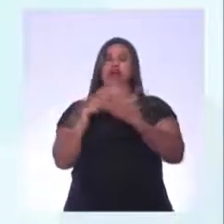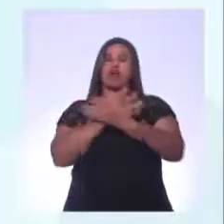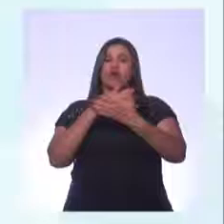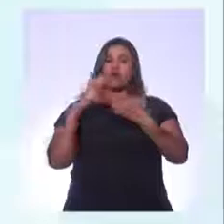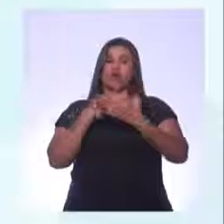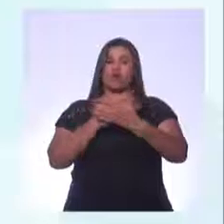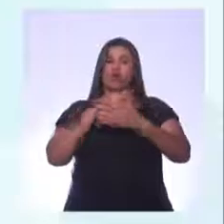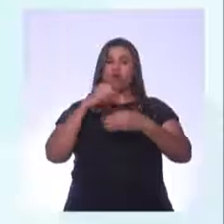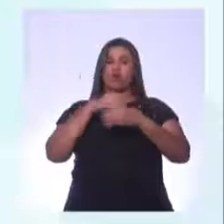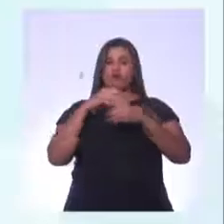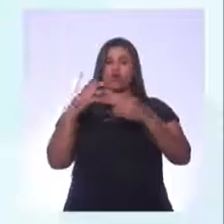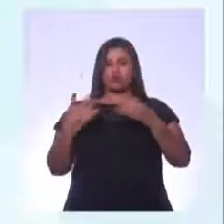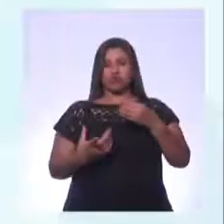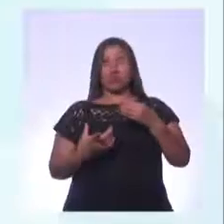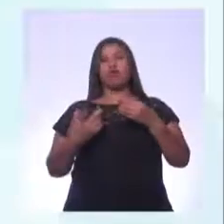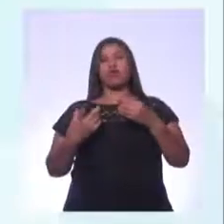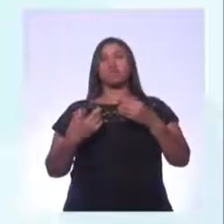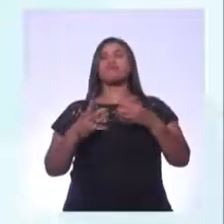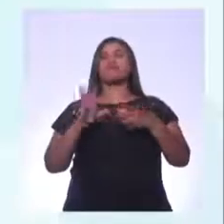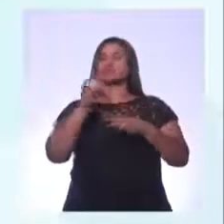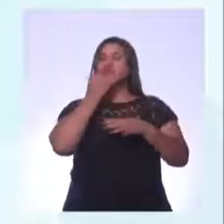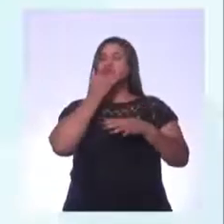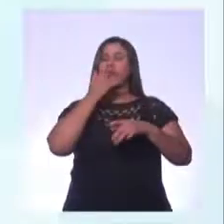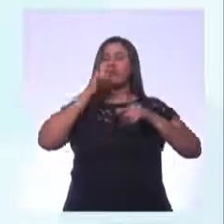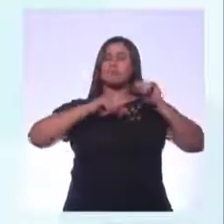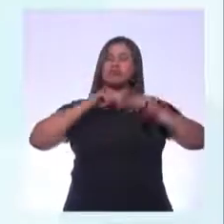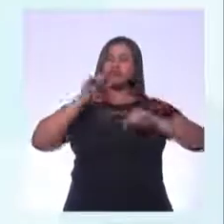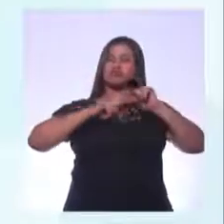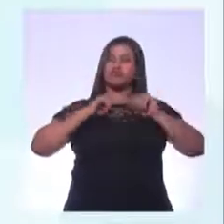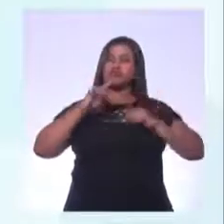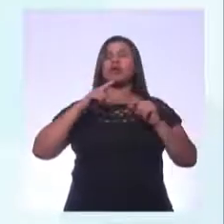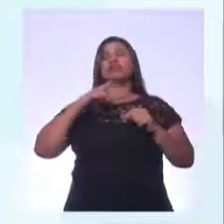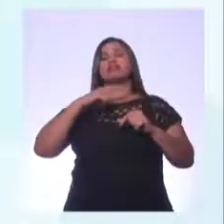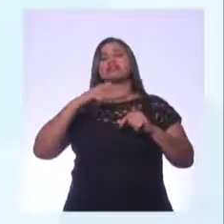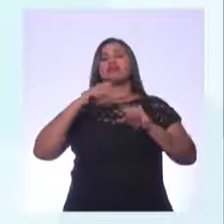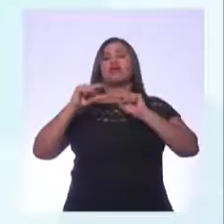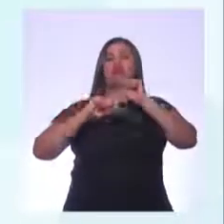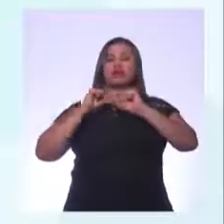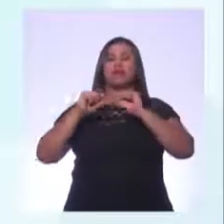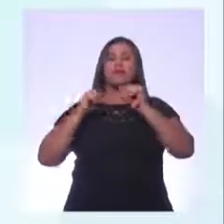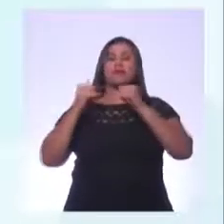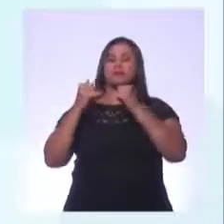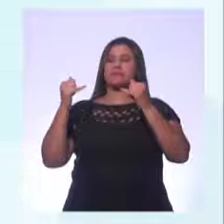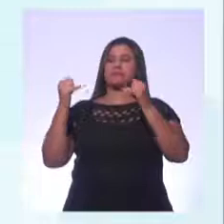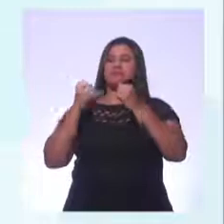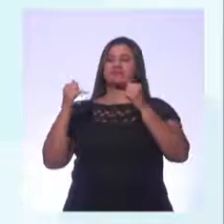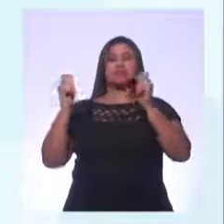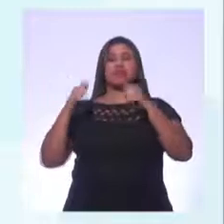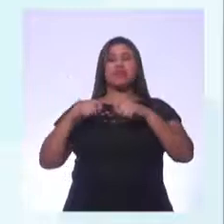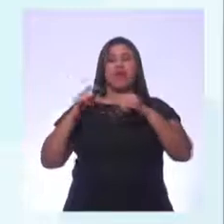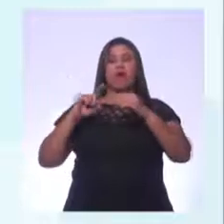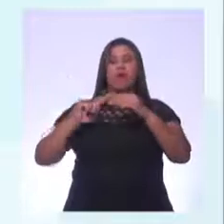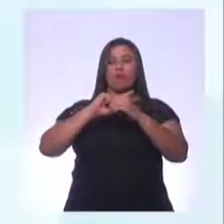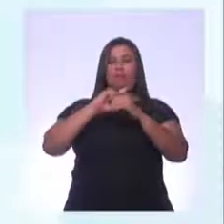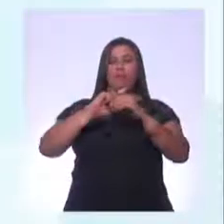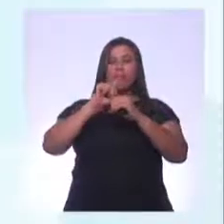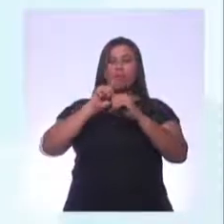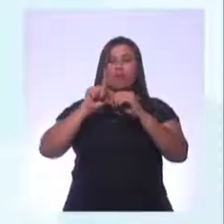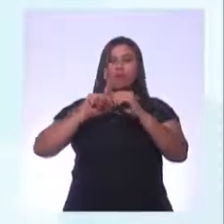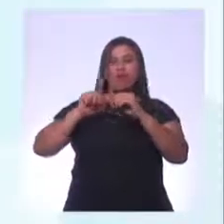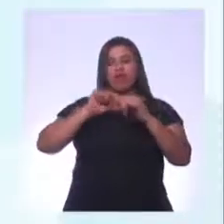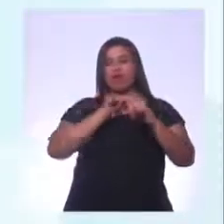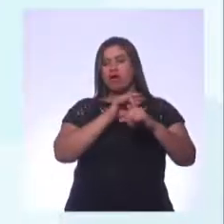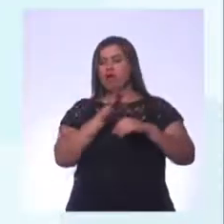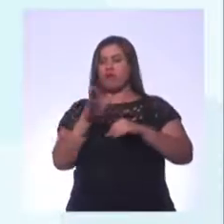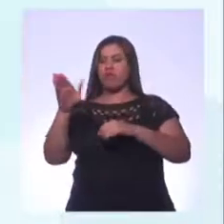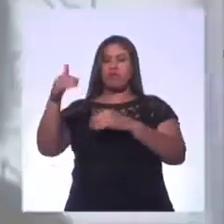de bons condutores de eletricidade, eles permitem que os elétrons transitem com muita facilidade.